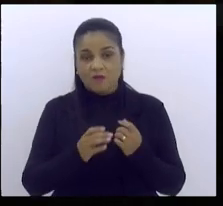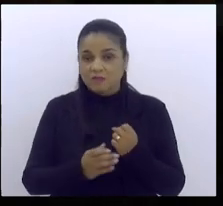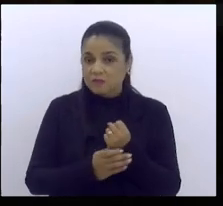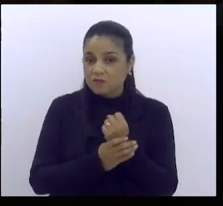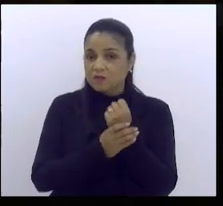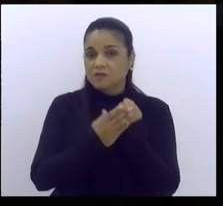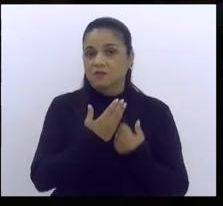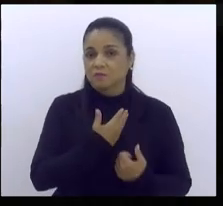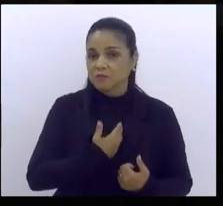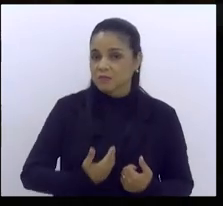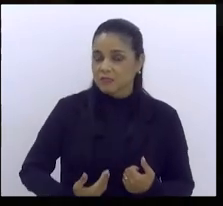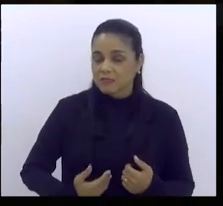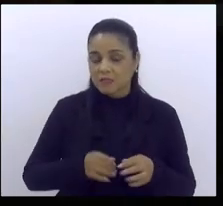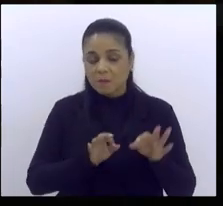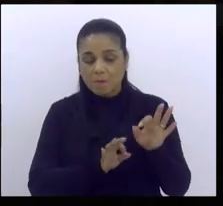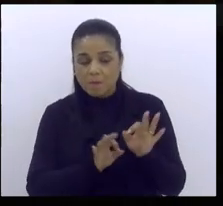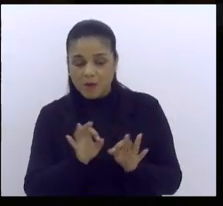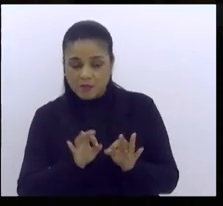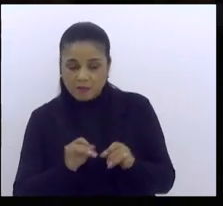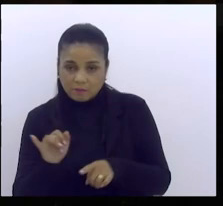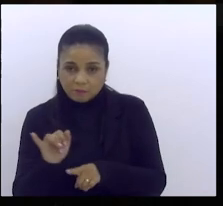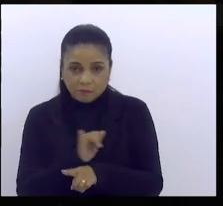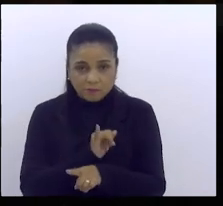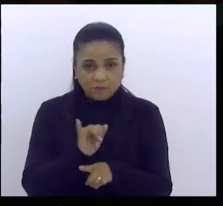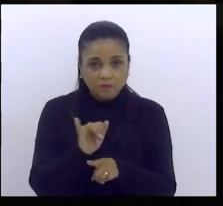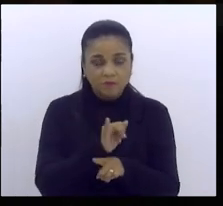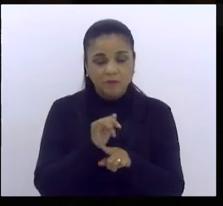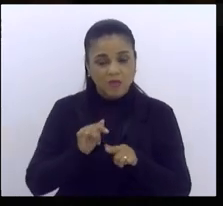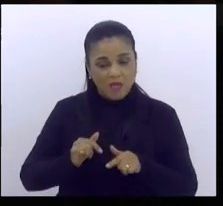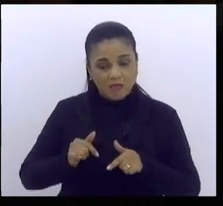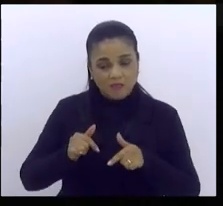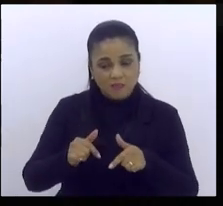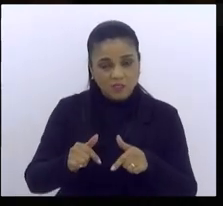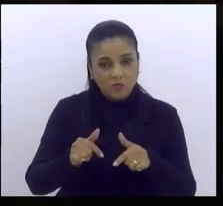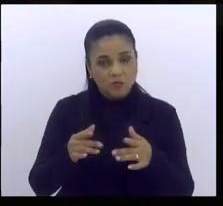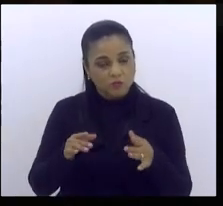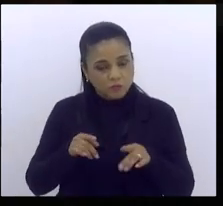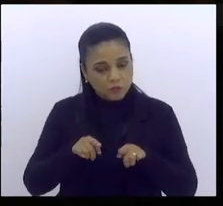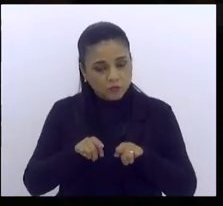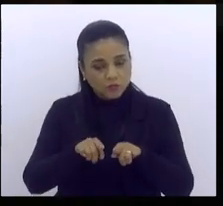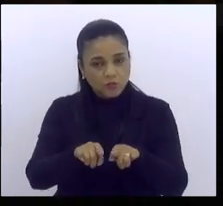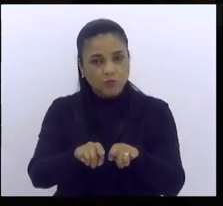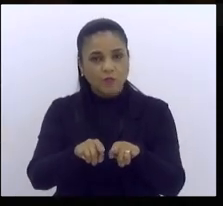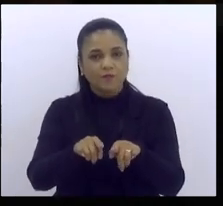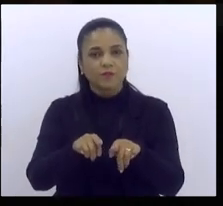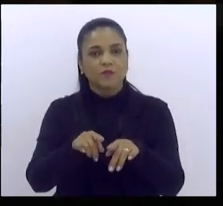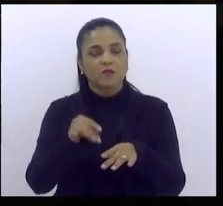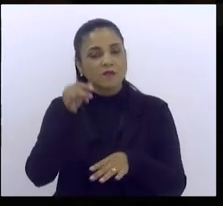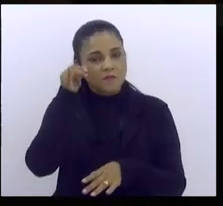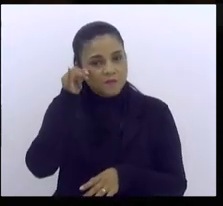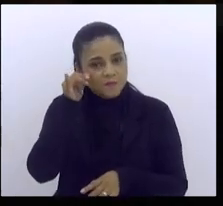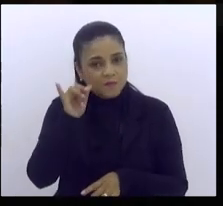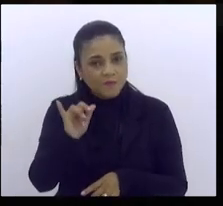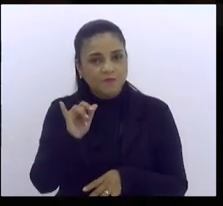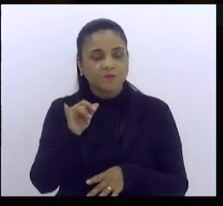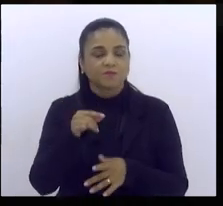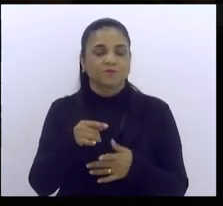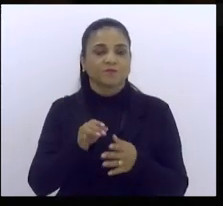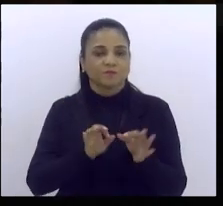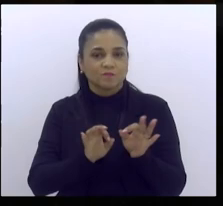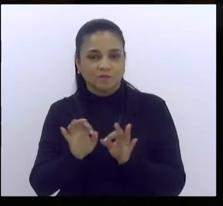de um planejamento estratégico, de ações coordenadas, de prevenção,